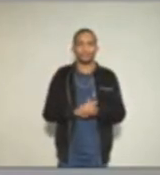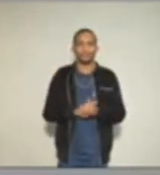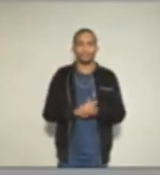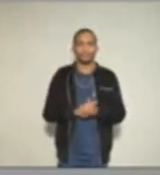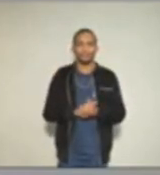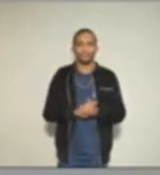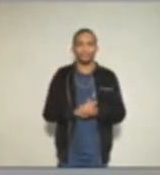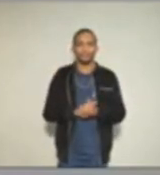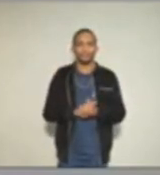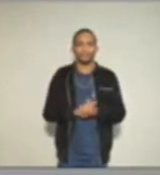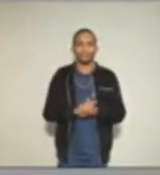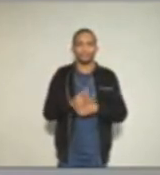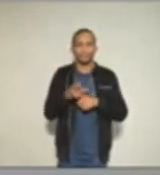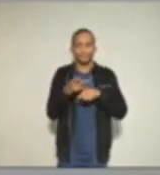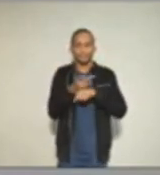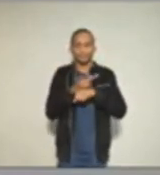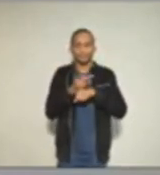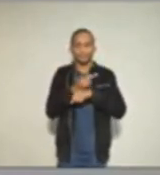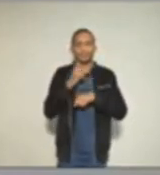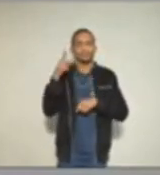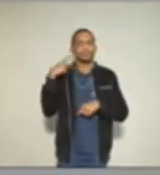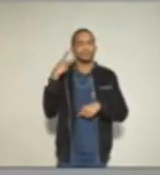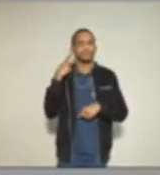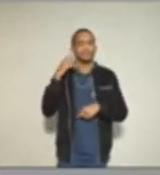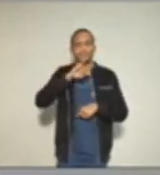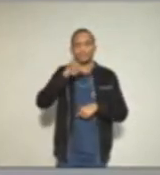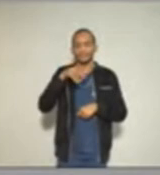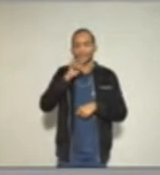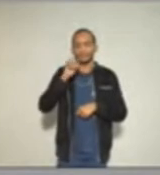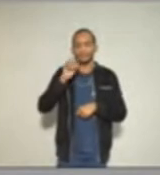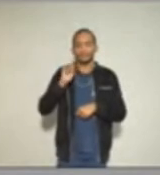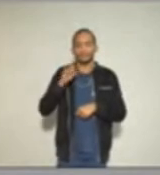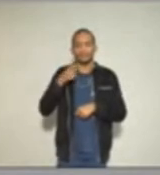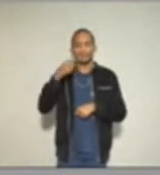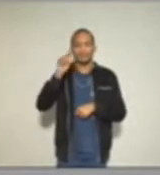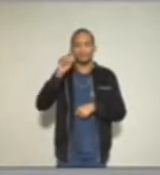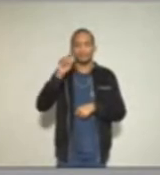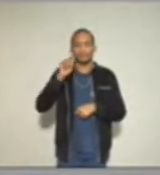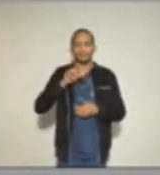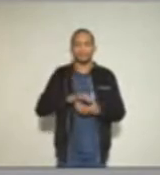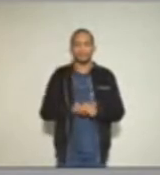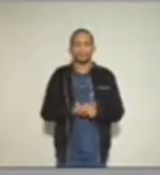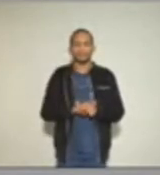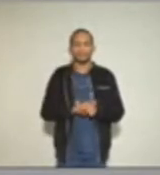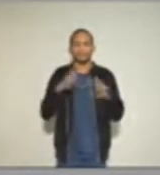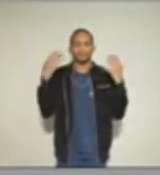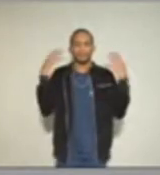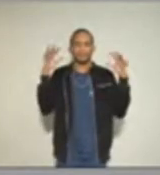Procurador José Eduardo Ismael Lute.